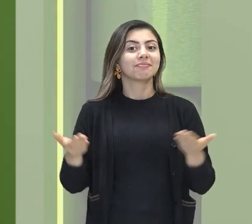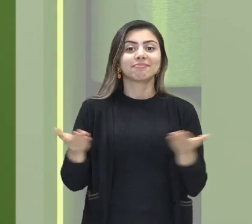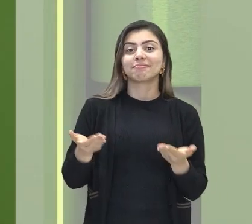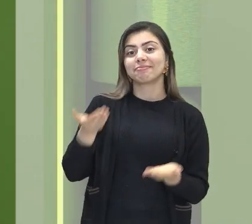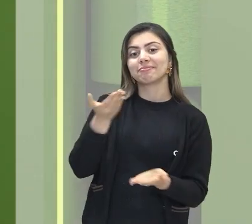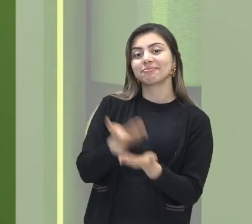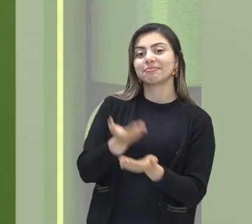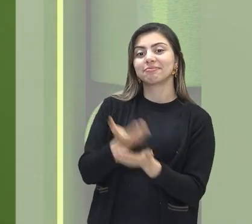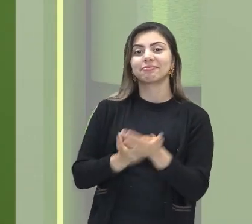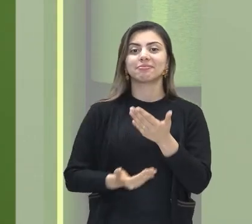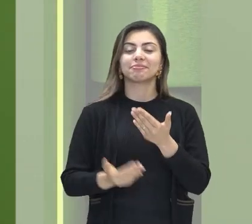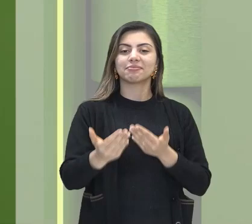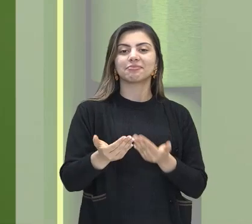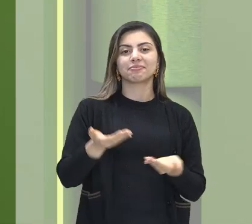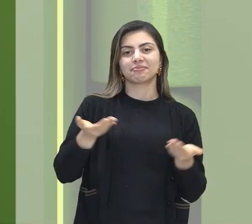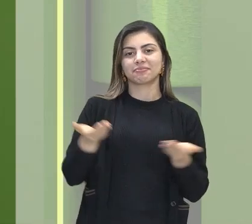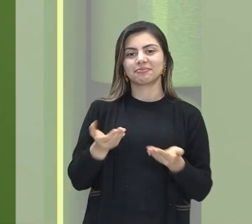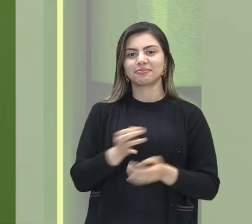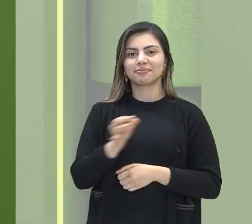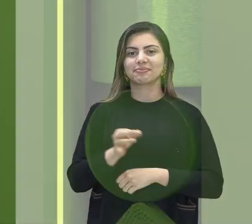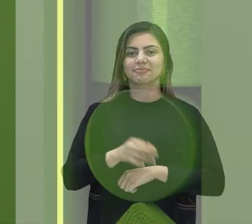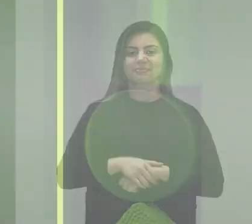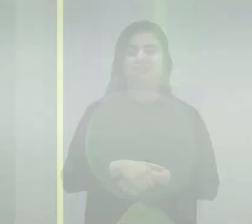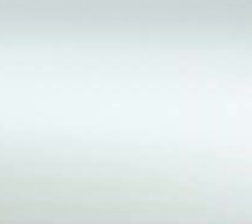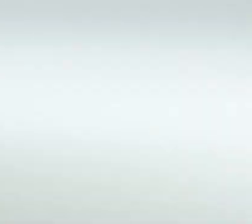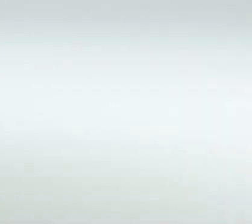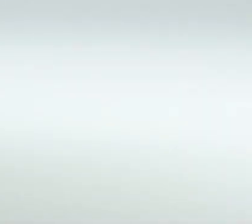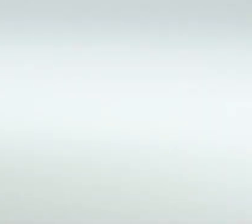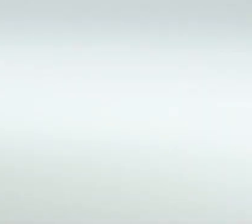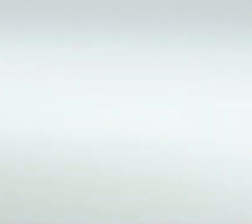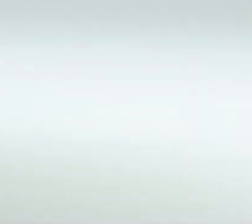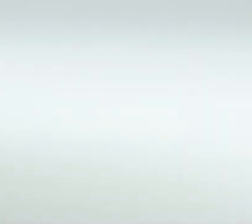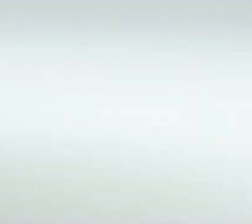isso. Vamos dar início, então, à nossa aula.